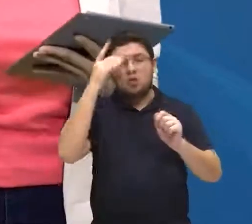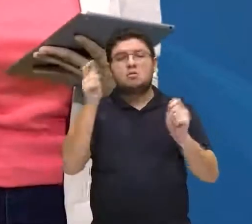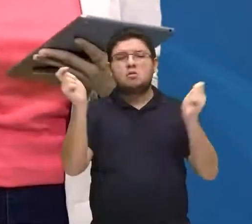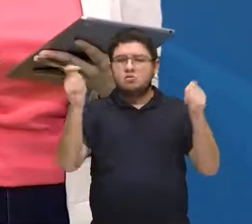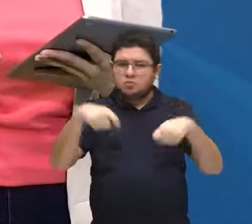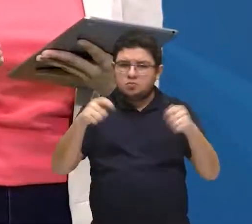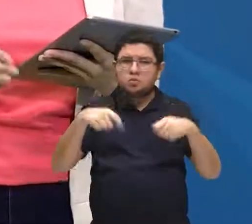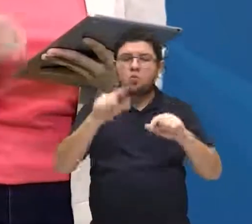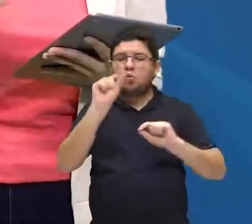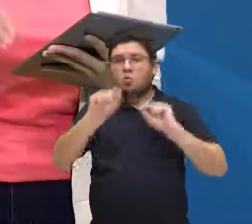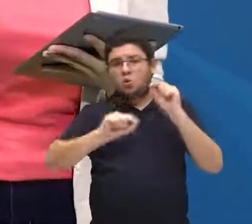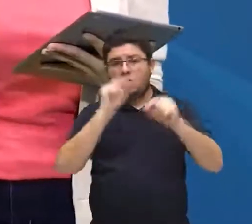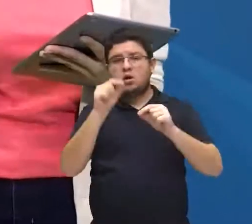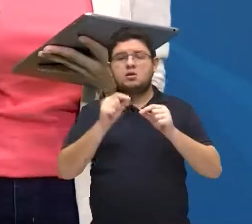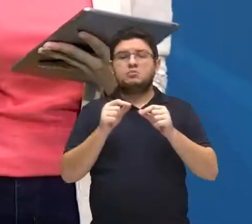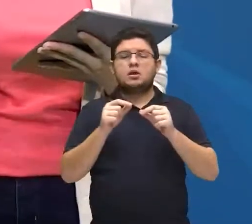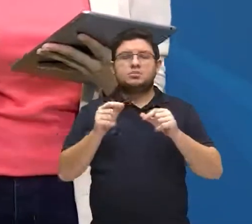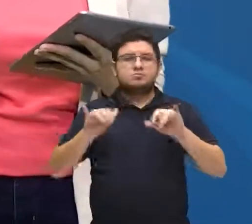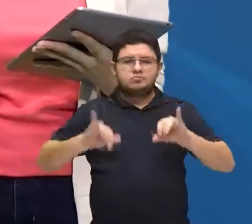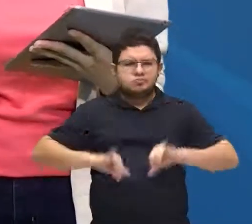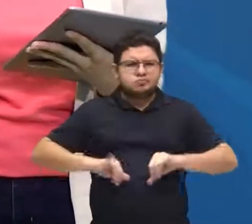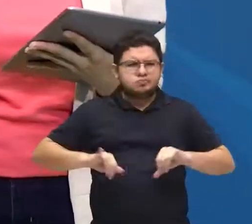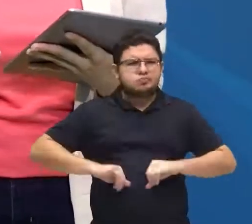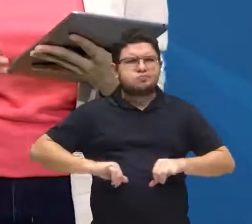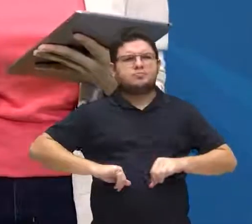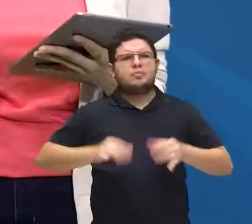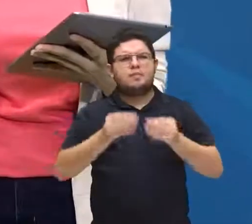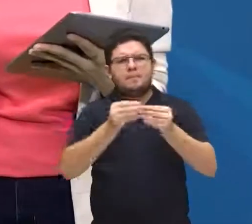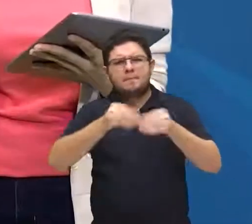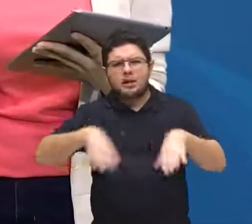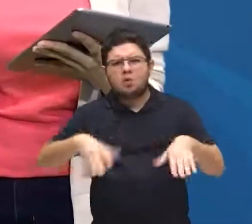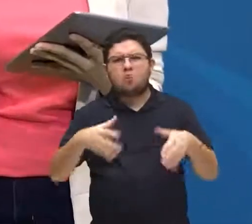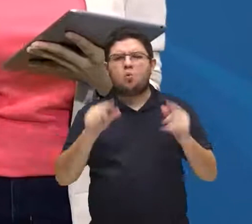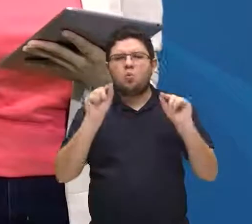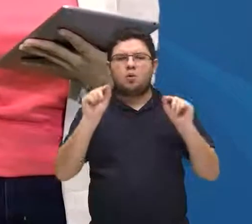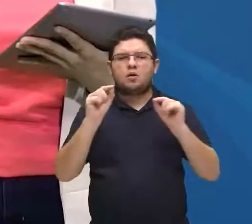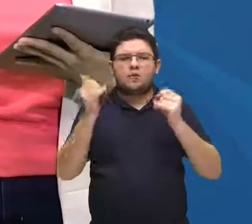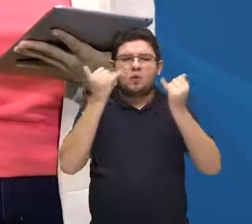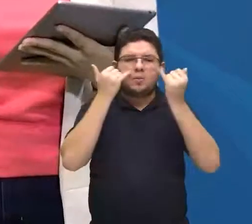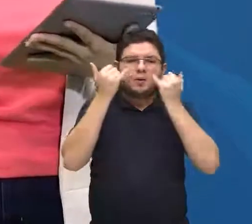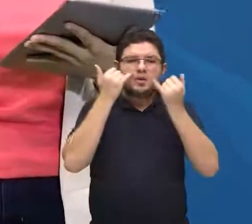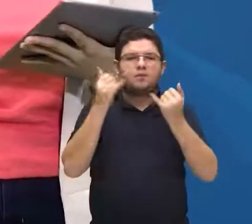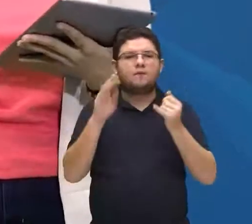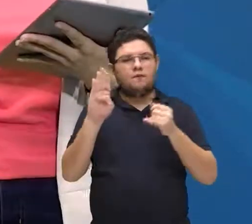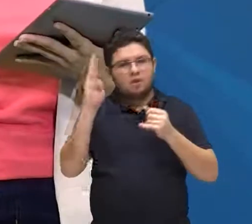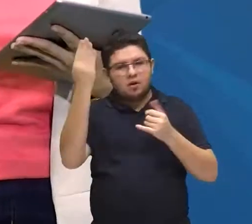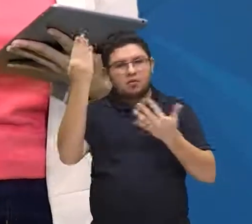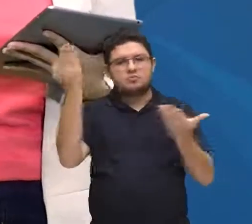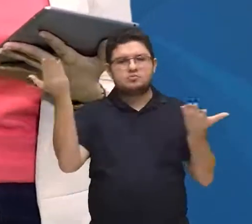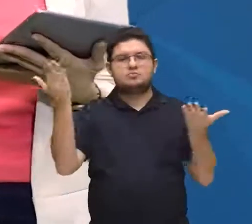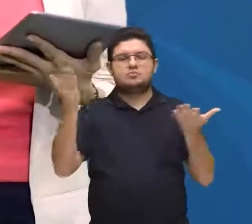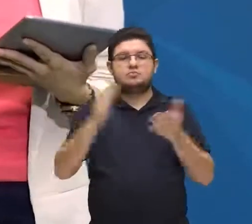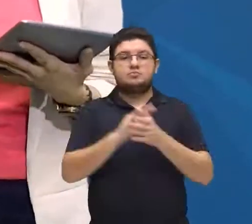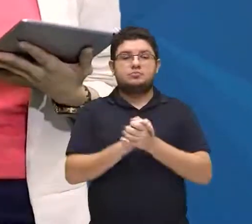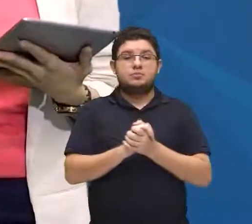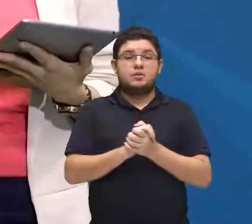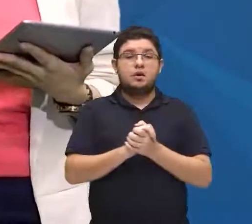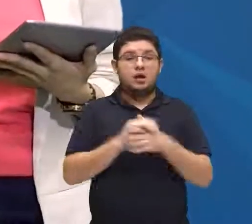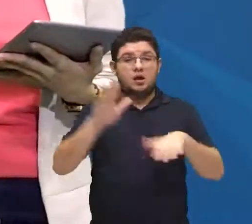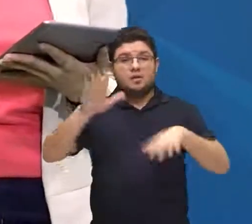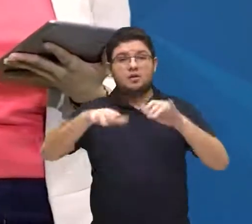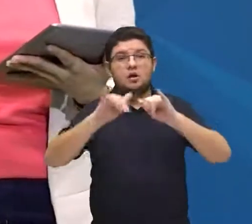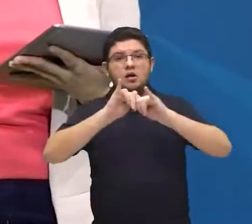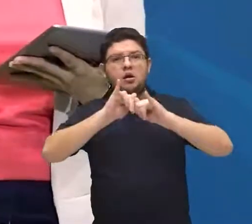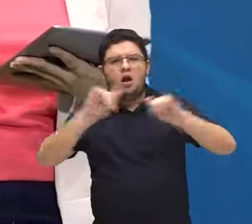que acabam ganhando notoriedade justamente porque esse conteúdo falso e enganoso acaba dando ali destaque